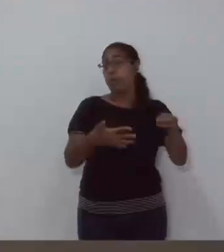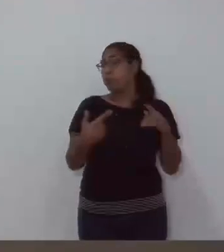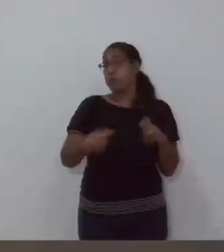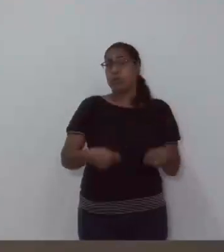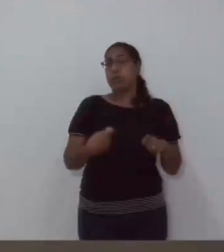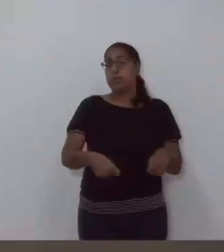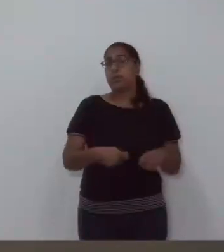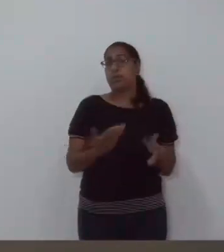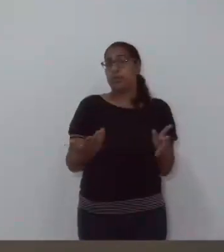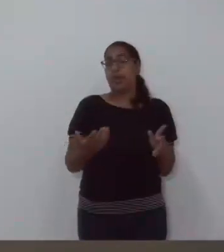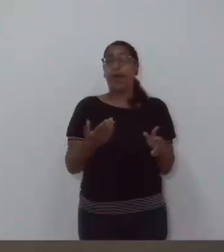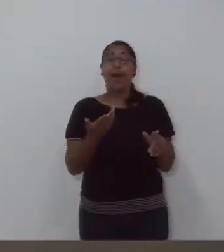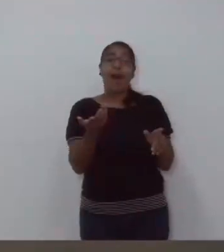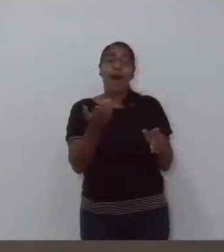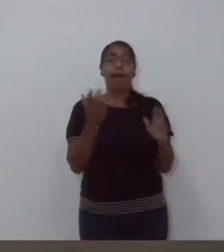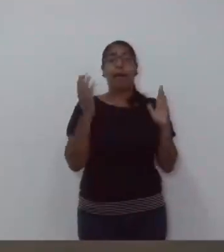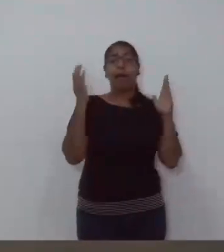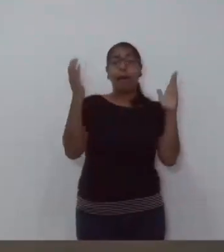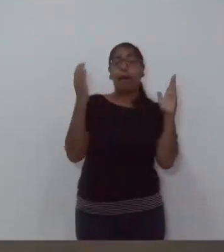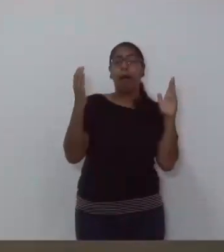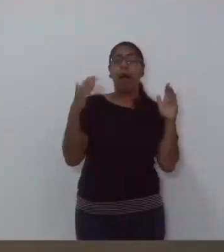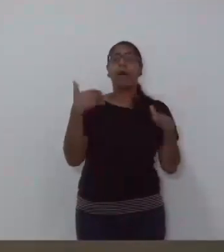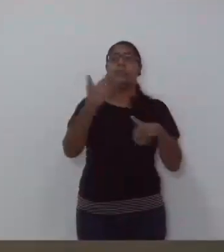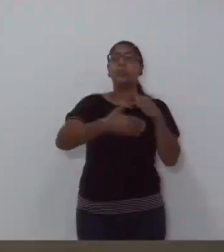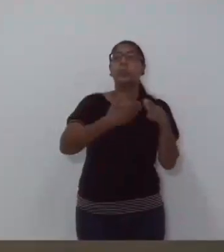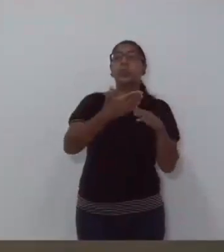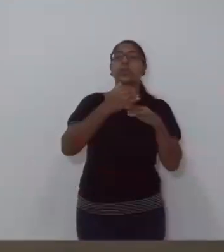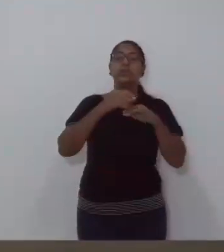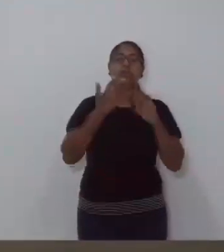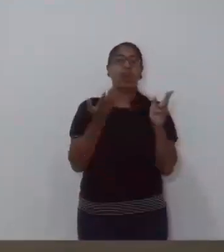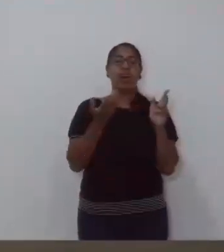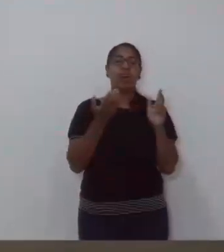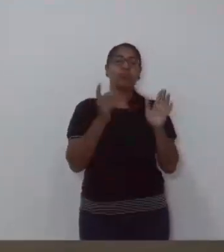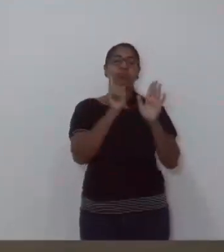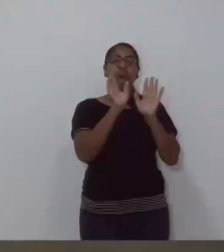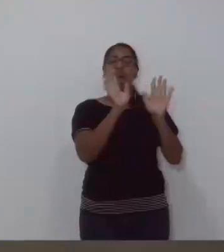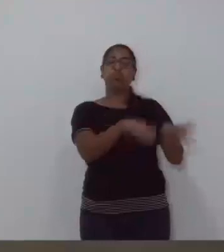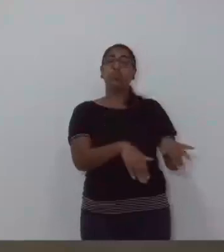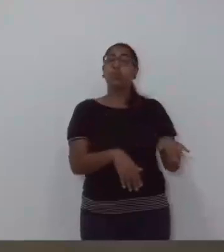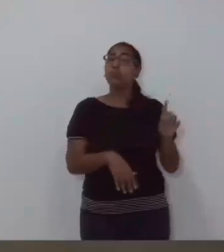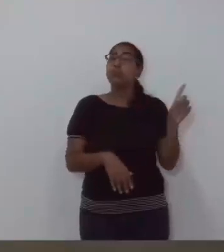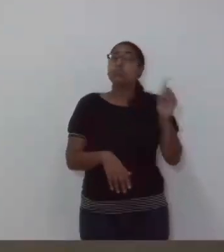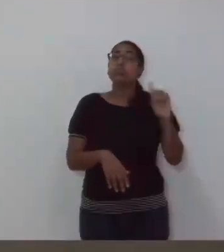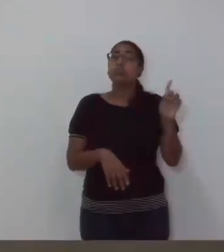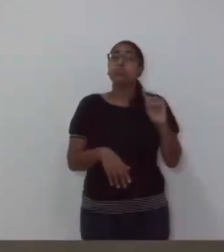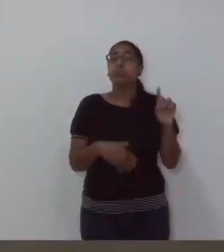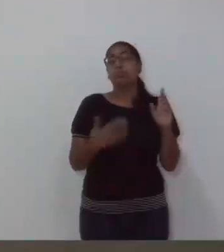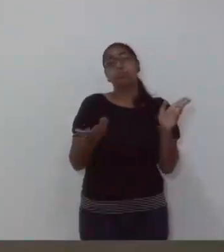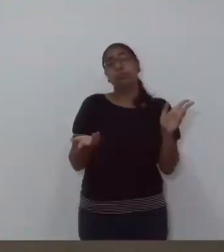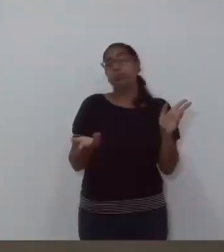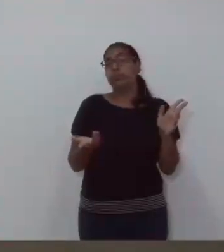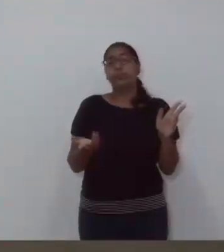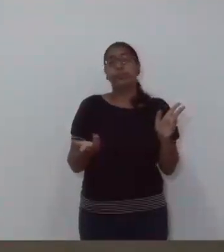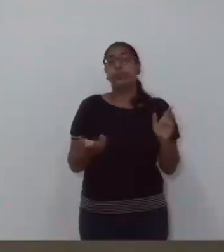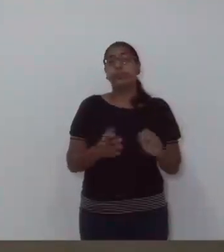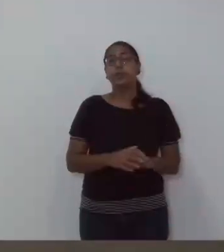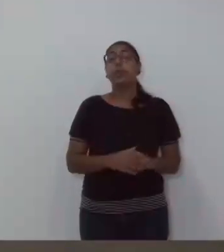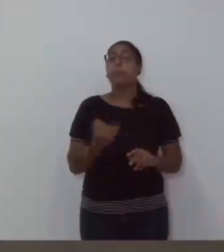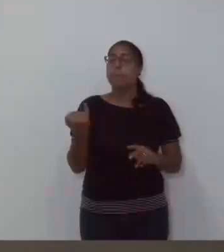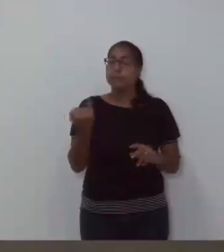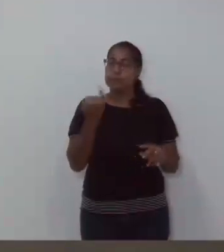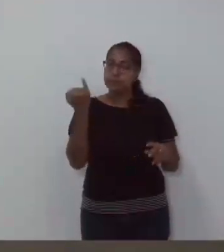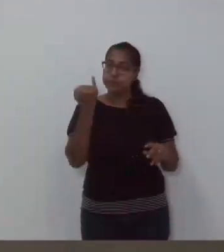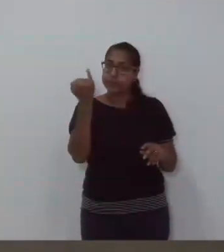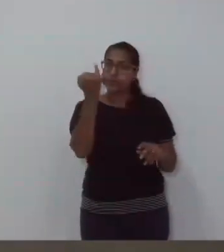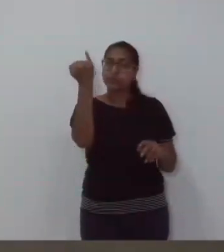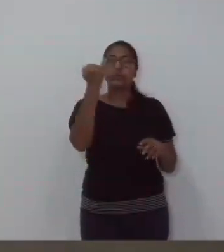e depois não se esclarece claramente, não torna público tudo que foi investigado, o que prevalece é o que foi dito, né? Então, eu acho que é muito